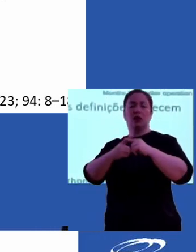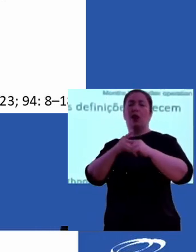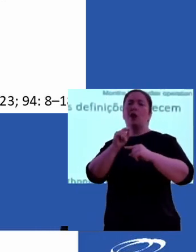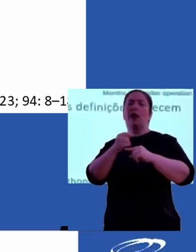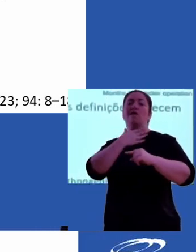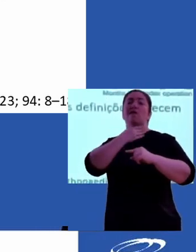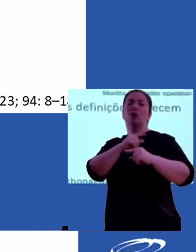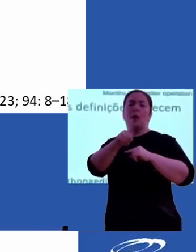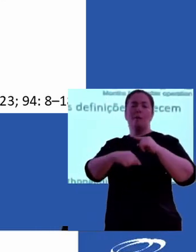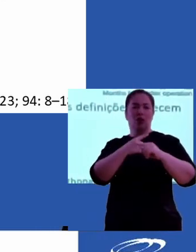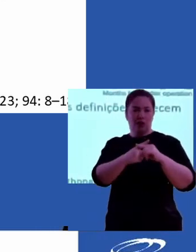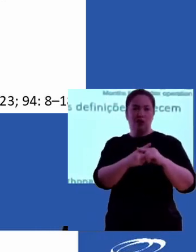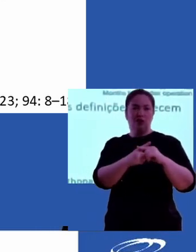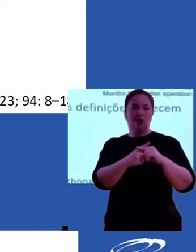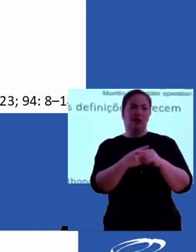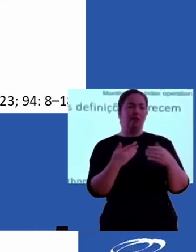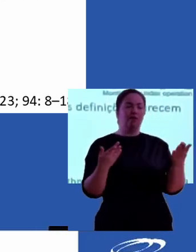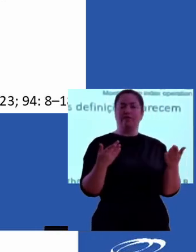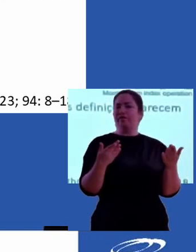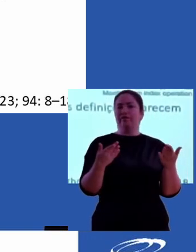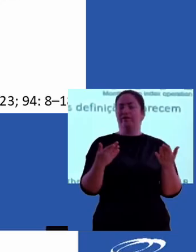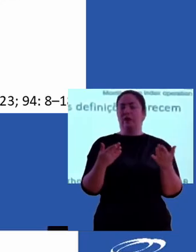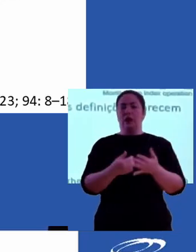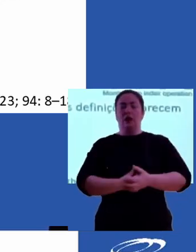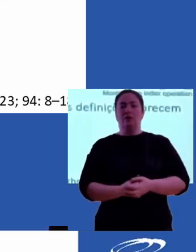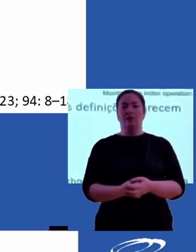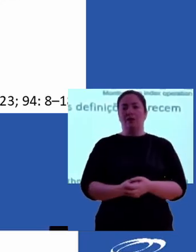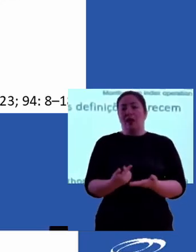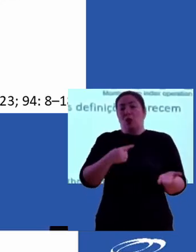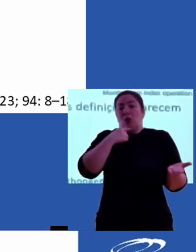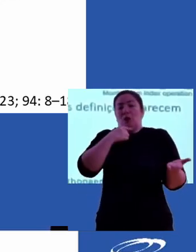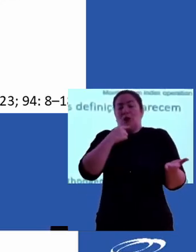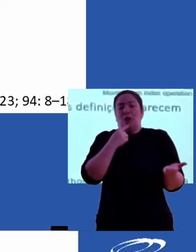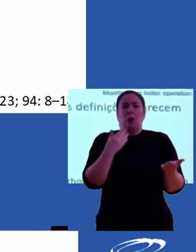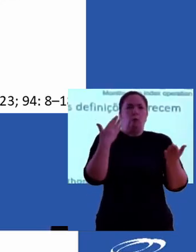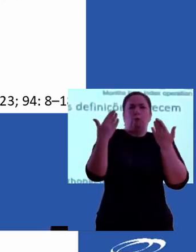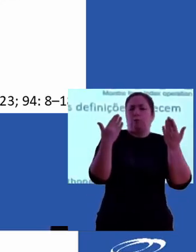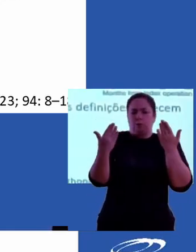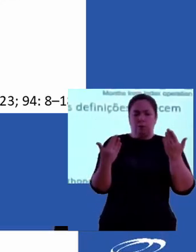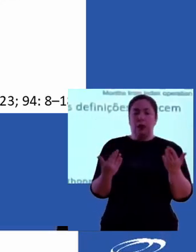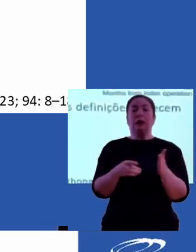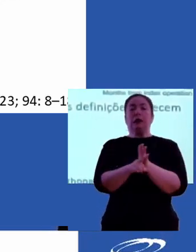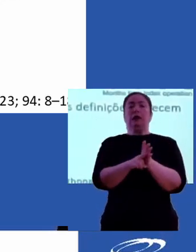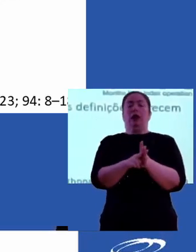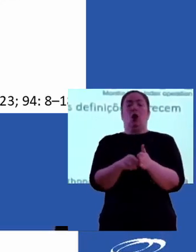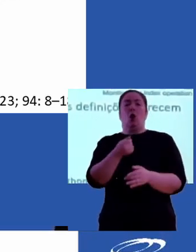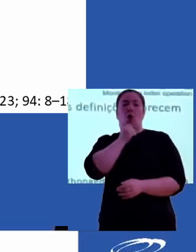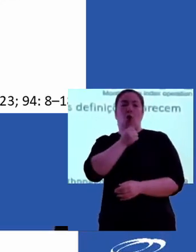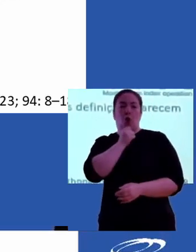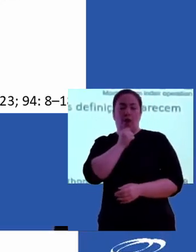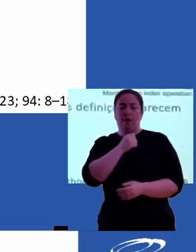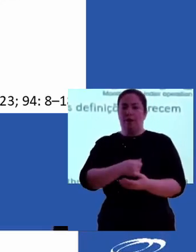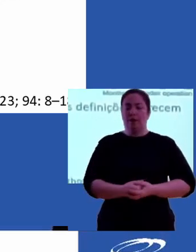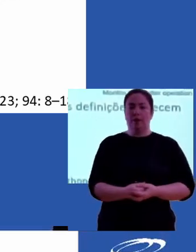os pacientes que foram diagnosticados com infecção pelo EBGIS, mas não foram diagnosticados com infecção pelos outros critérios, de fato evoluíram